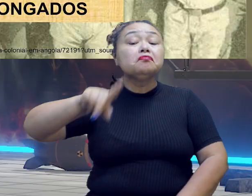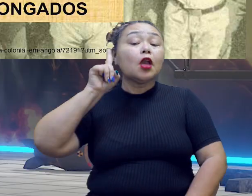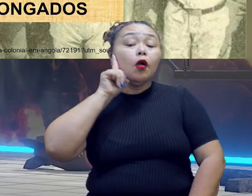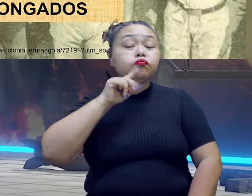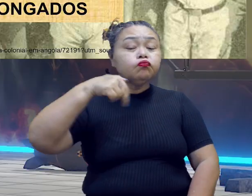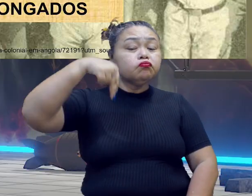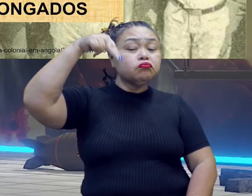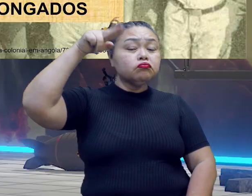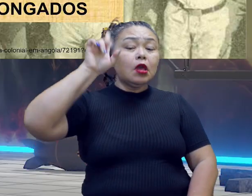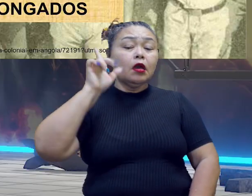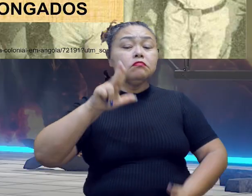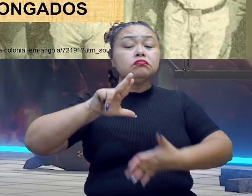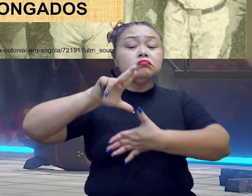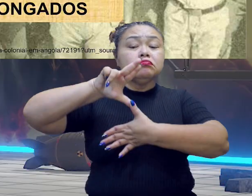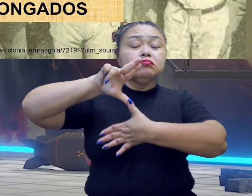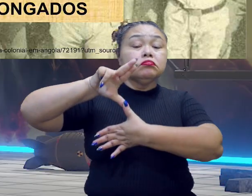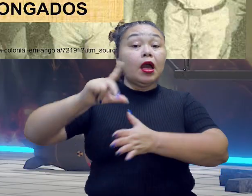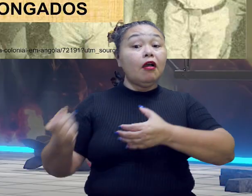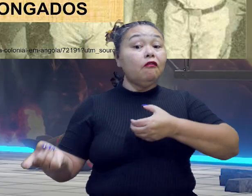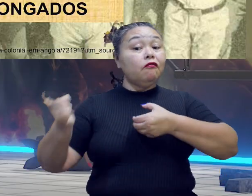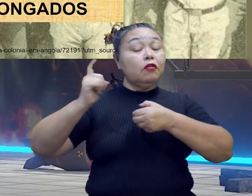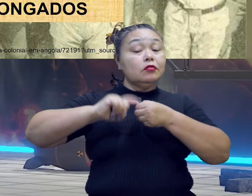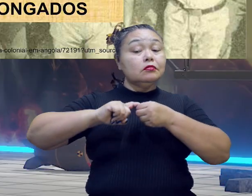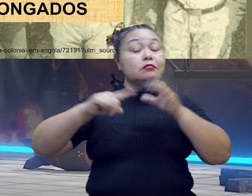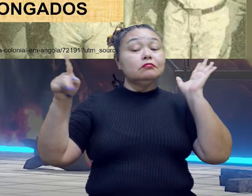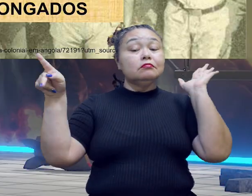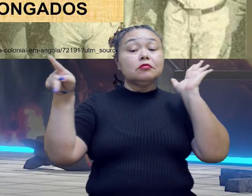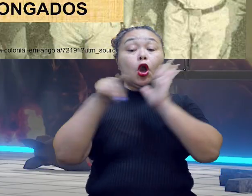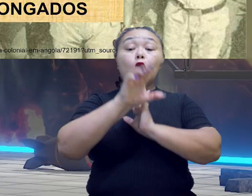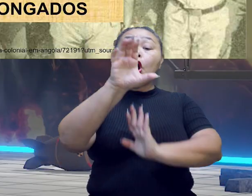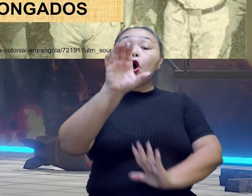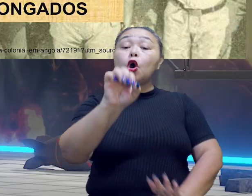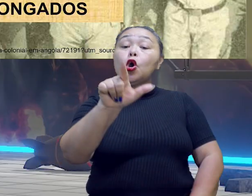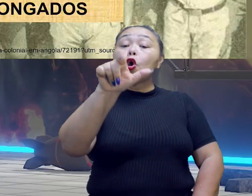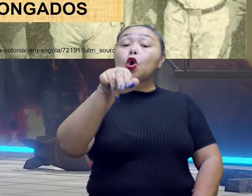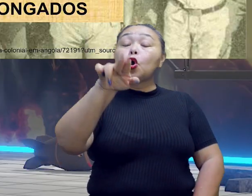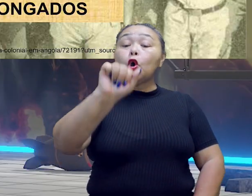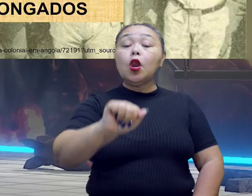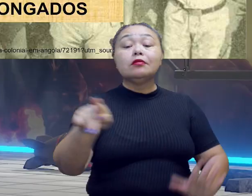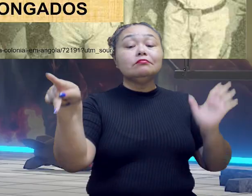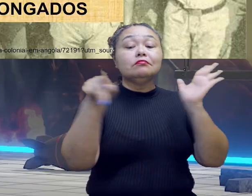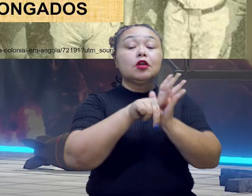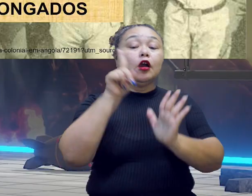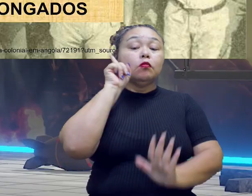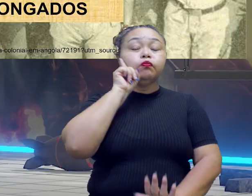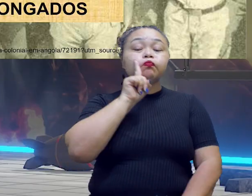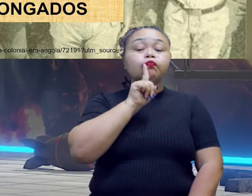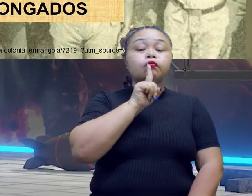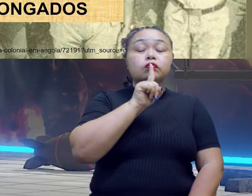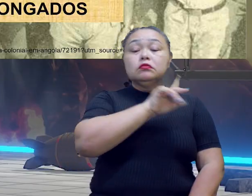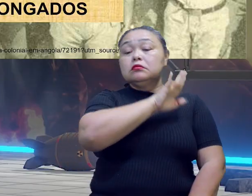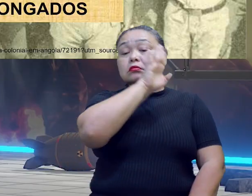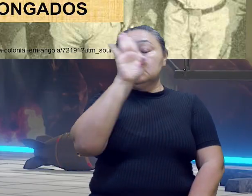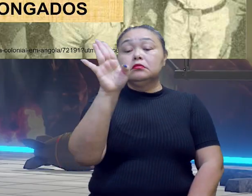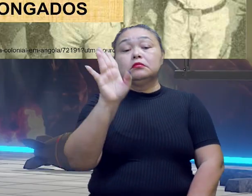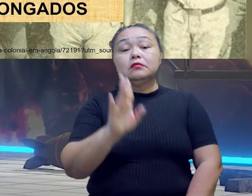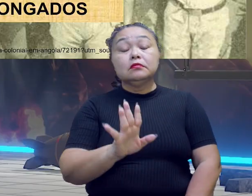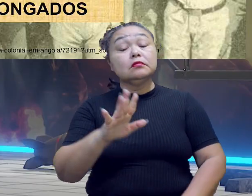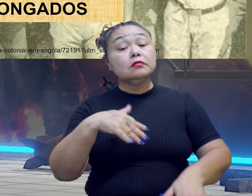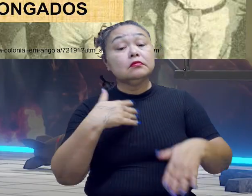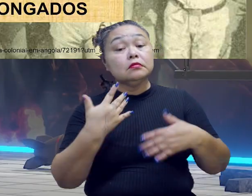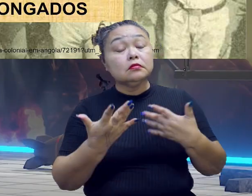norte-americanos acham que a América Latina ela deveria voltar a ser uma colônia norte-americana, sob batuta